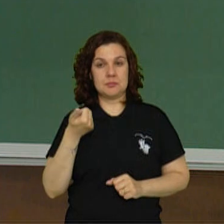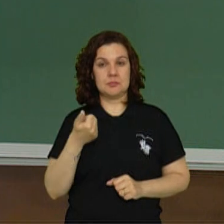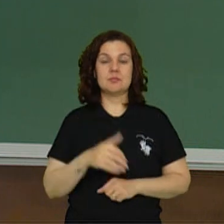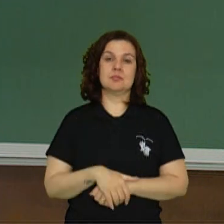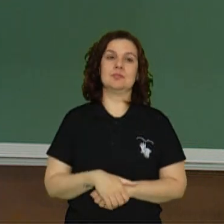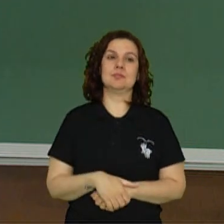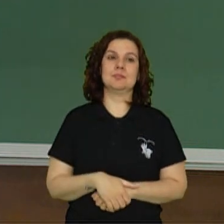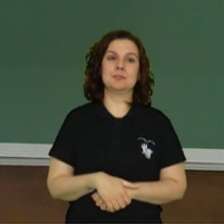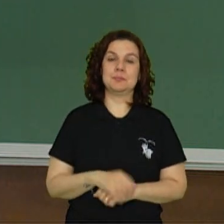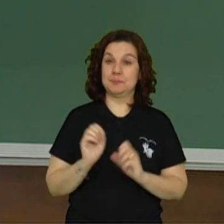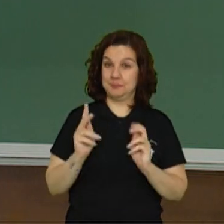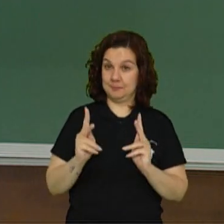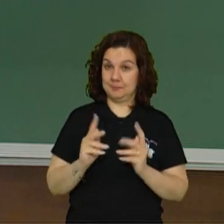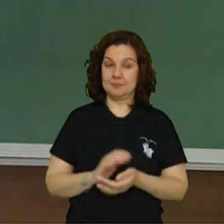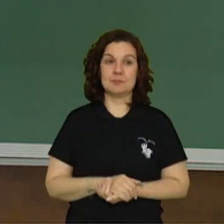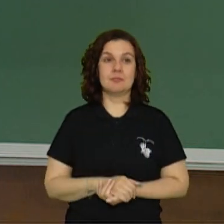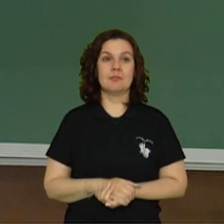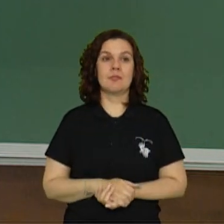sempre melhor.